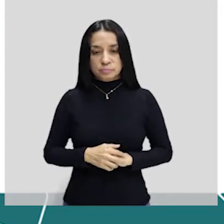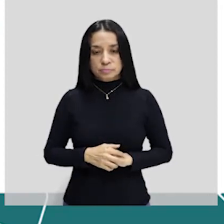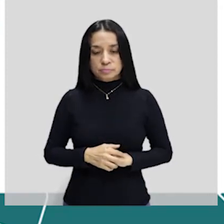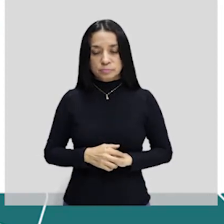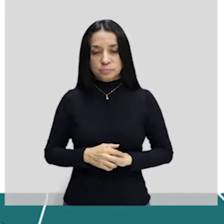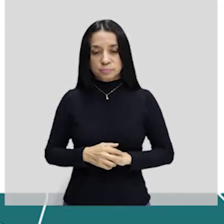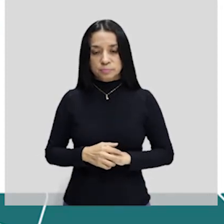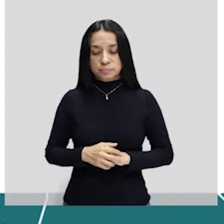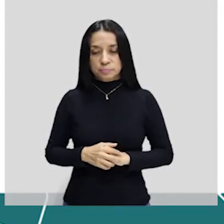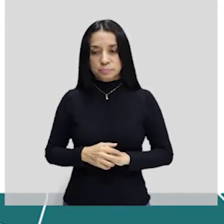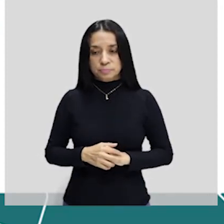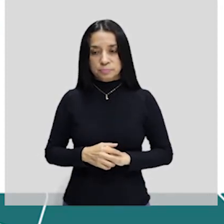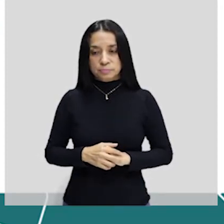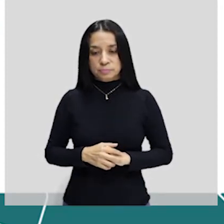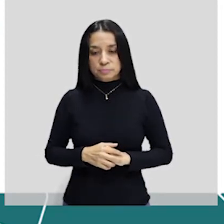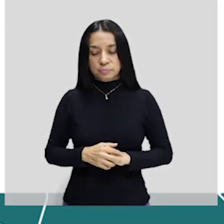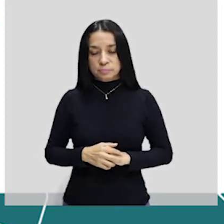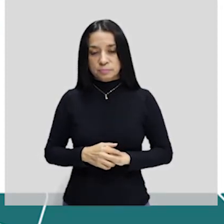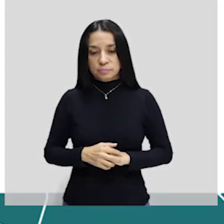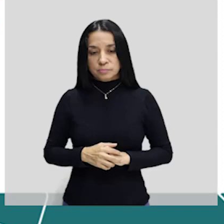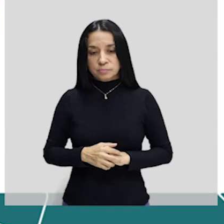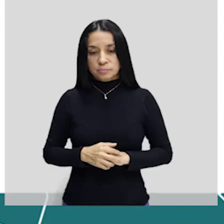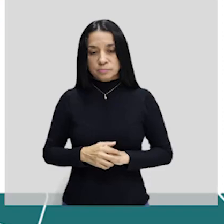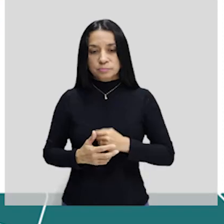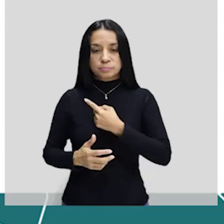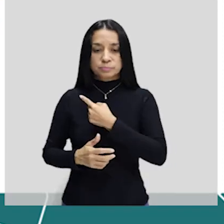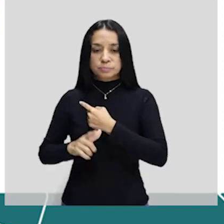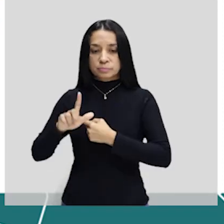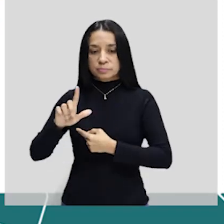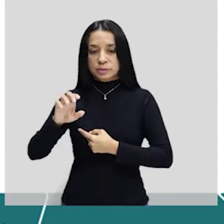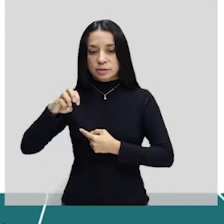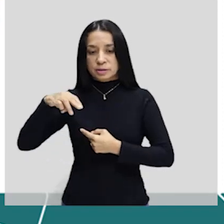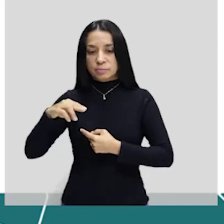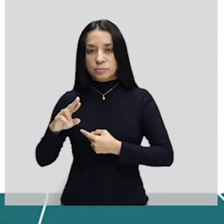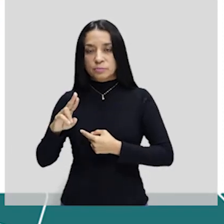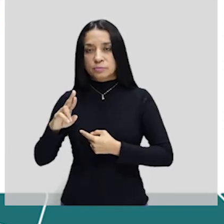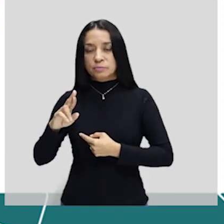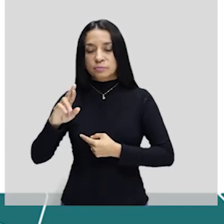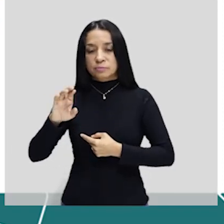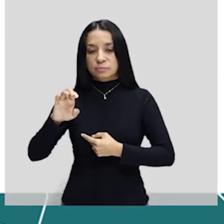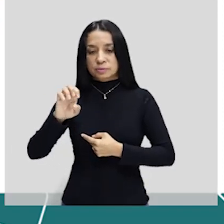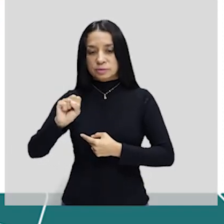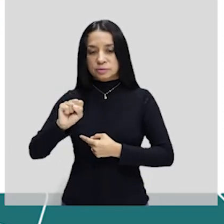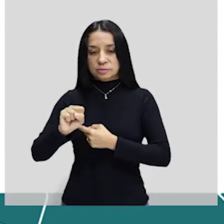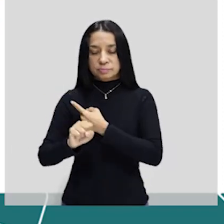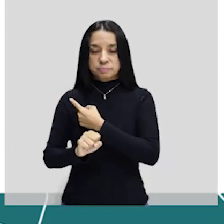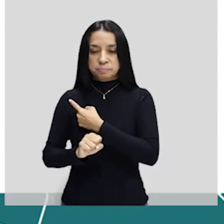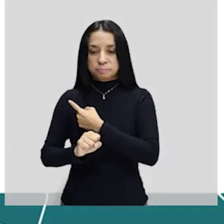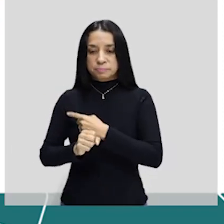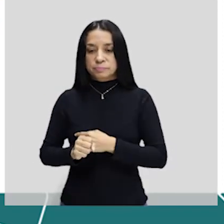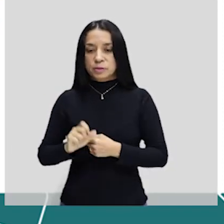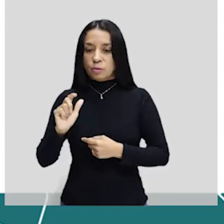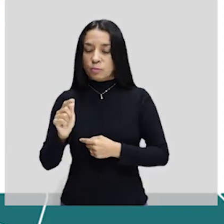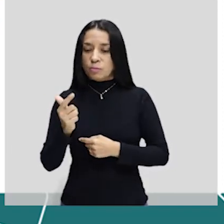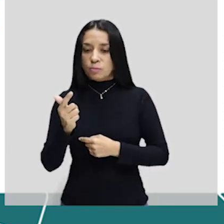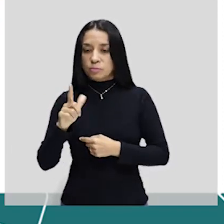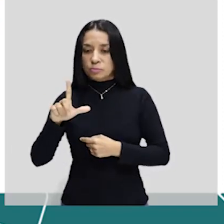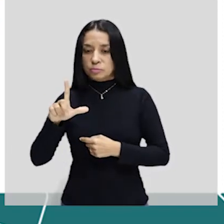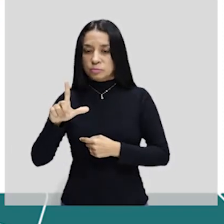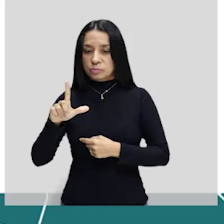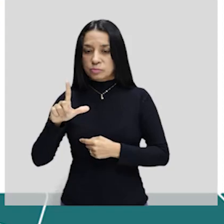os primatas menos evoluídos, são os lêmures, tá? Chamados de lemuriformes, e